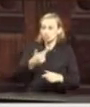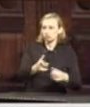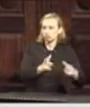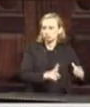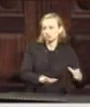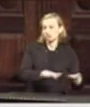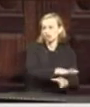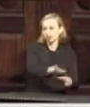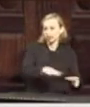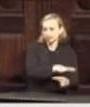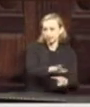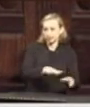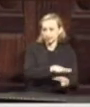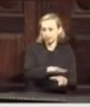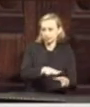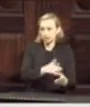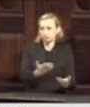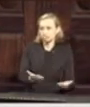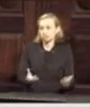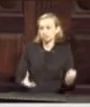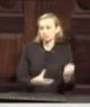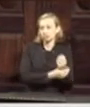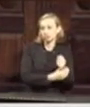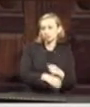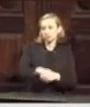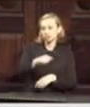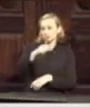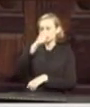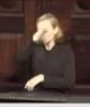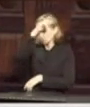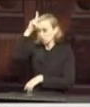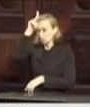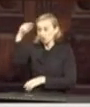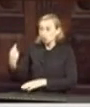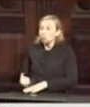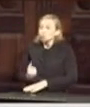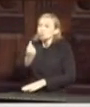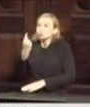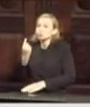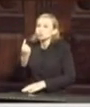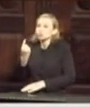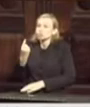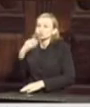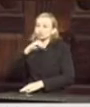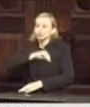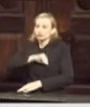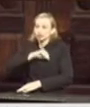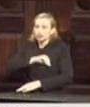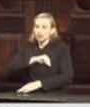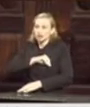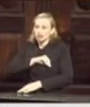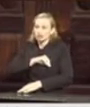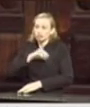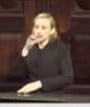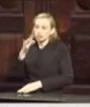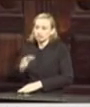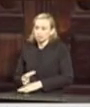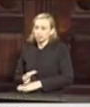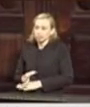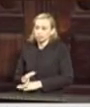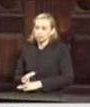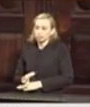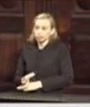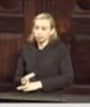ser sincero. O setor da segurança pública é o único que recebe salário em dia, tanto os da ativa